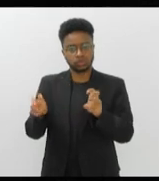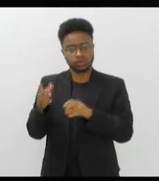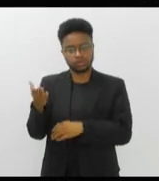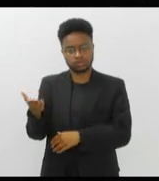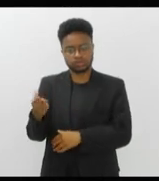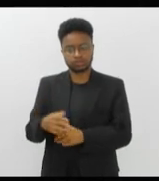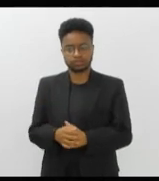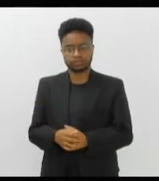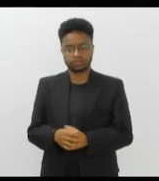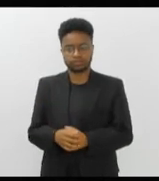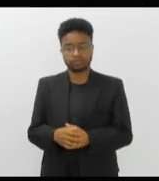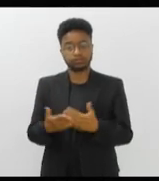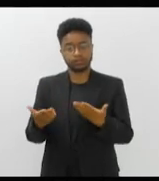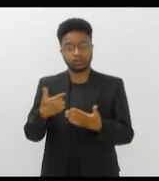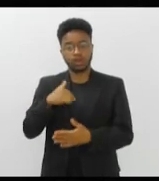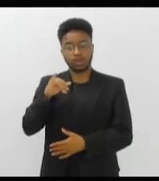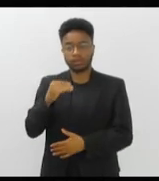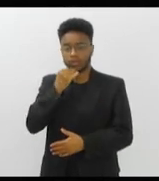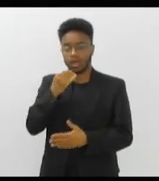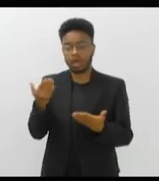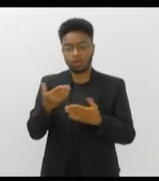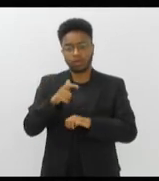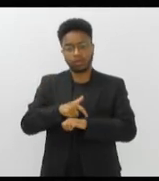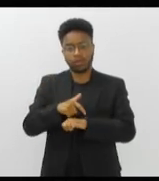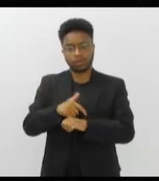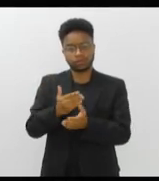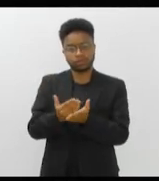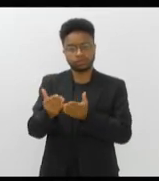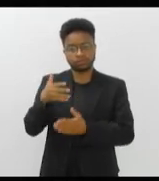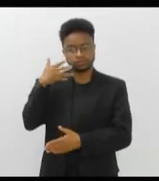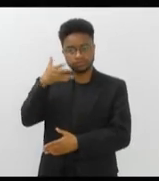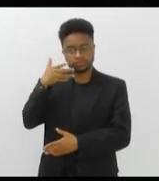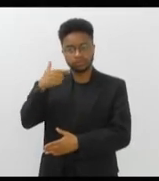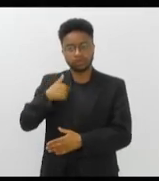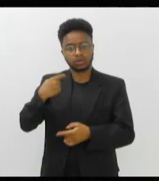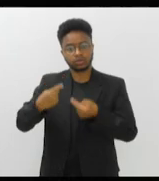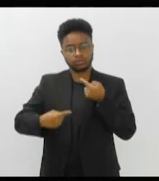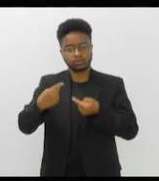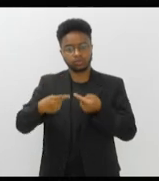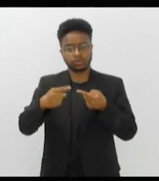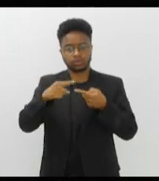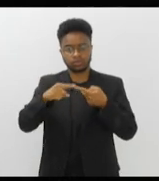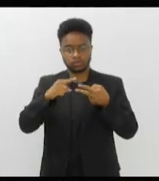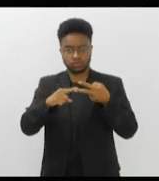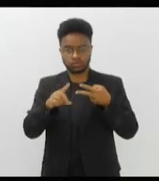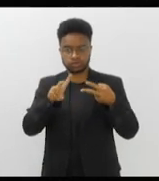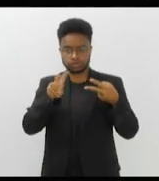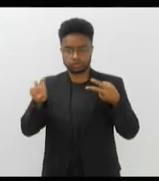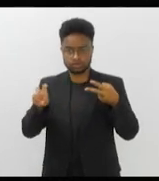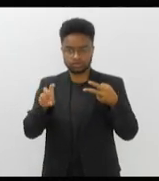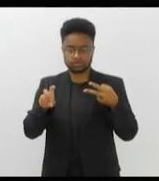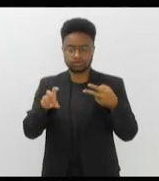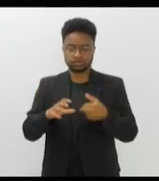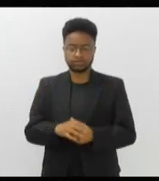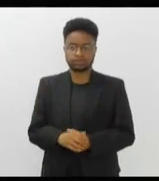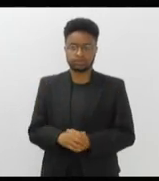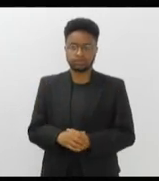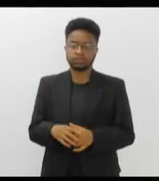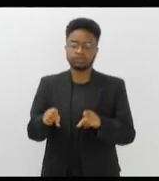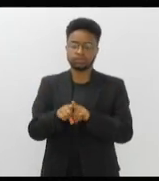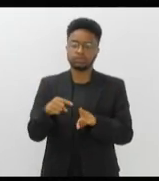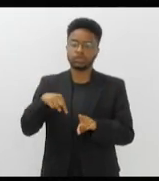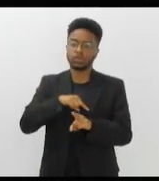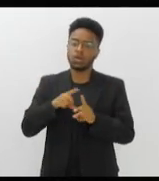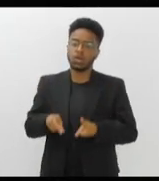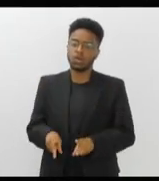Então queria aproveitar o expediente inicial para colocar essas duas questões e continuaremos a